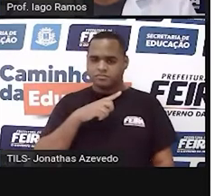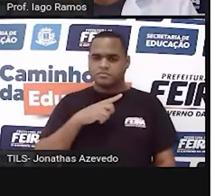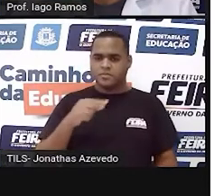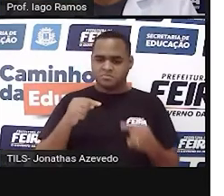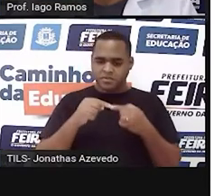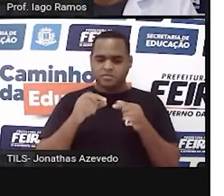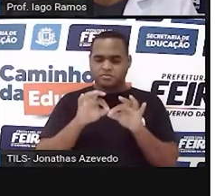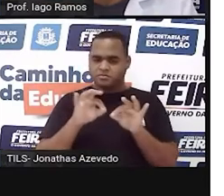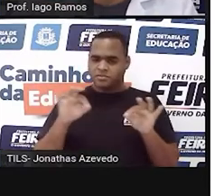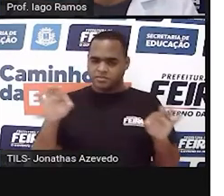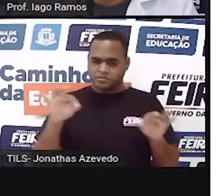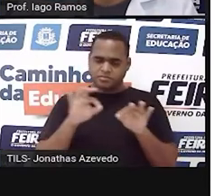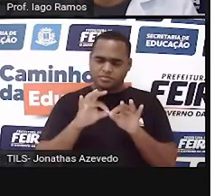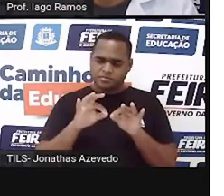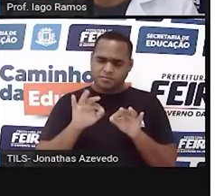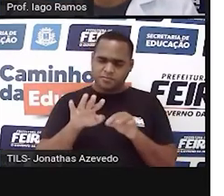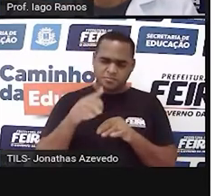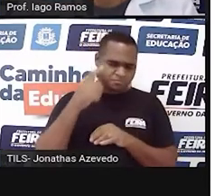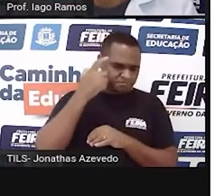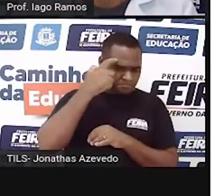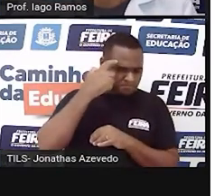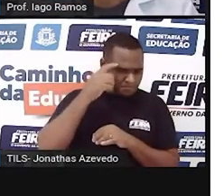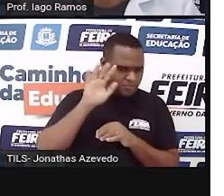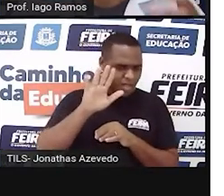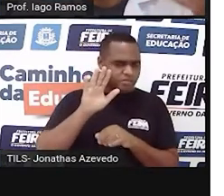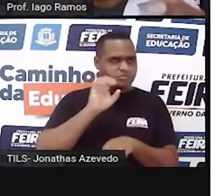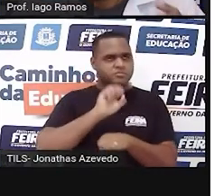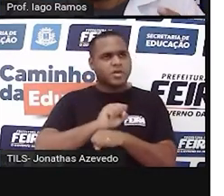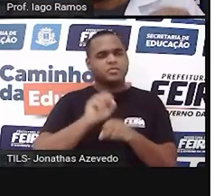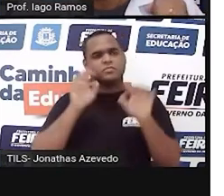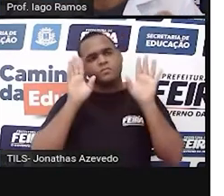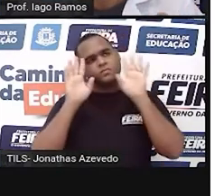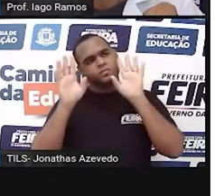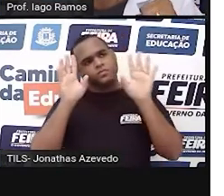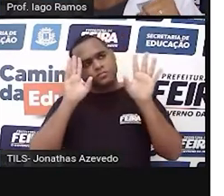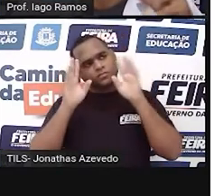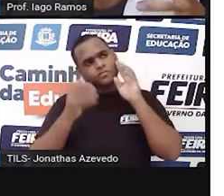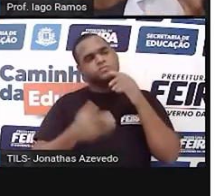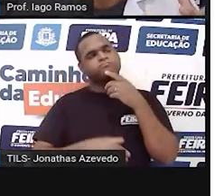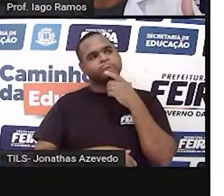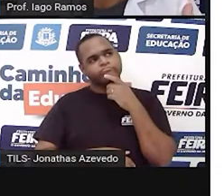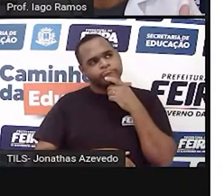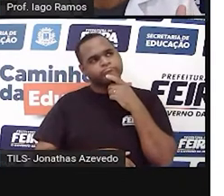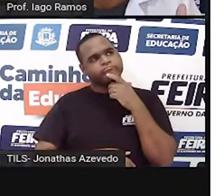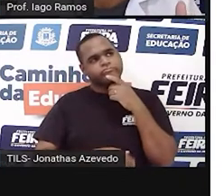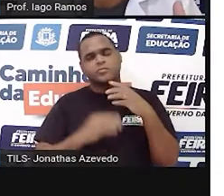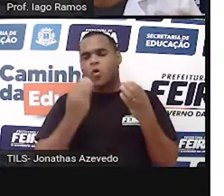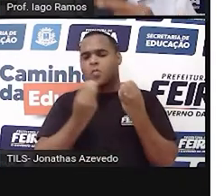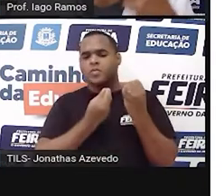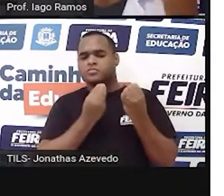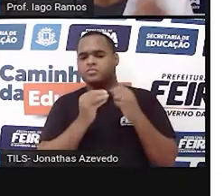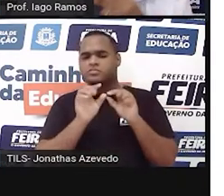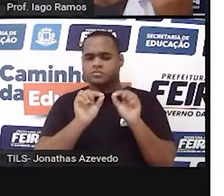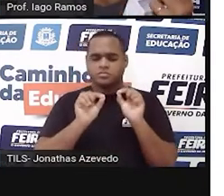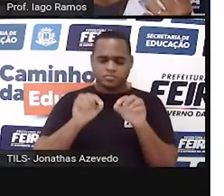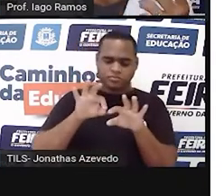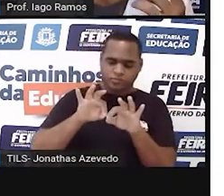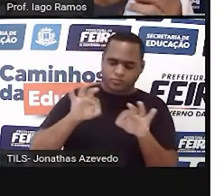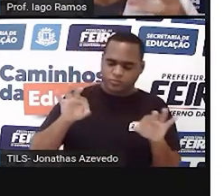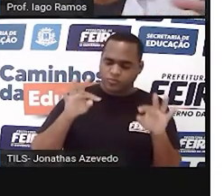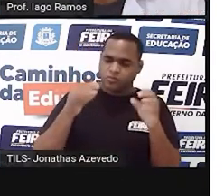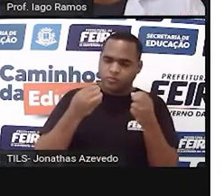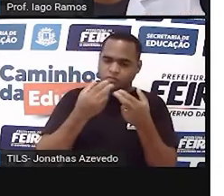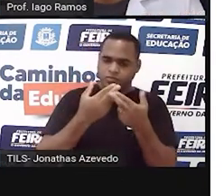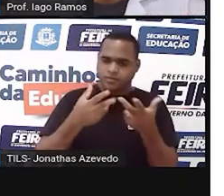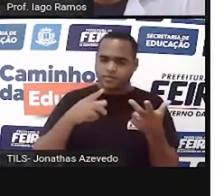uma medida. Será que você já pensou para já parou, né, para pensar nisso? Que tudo